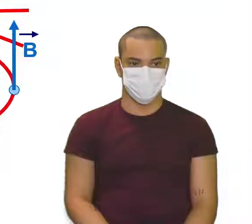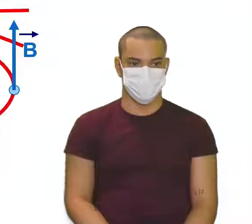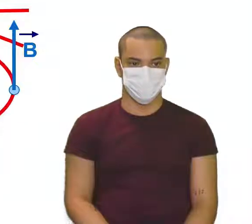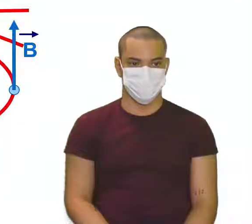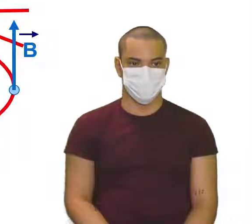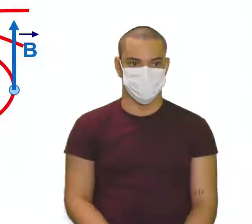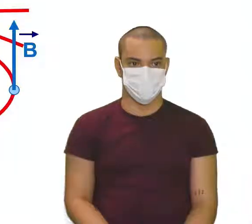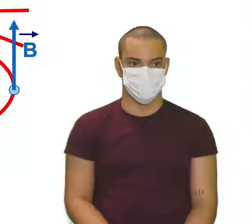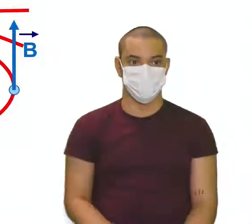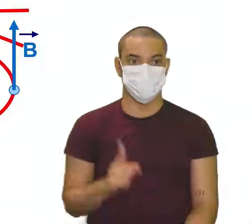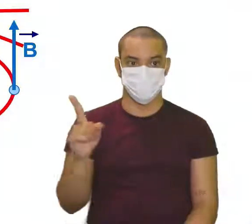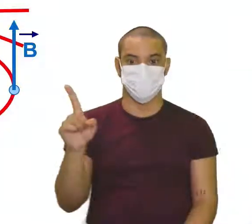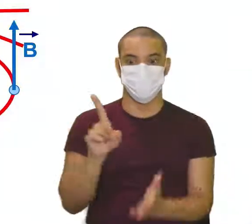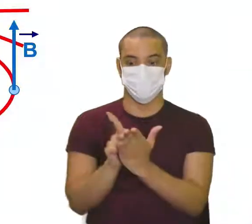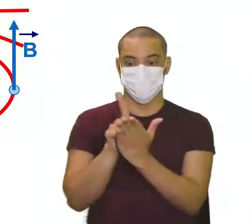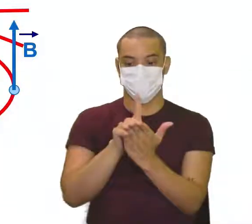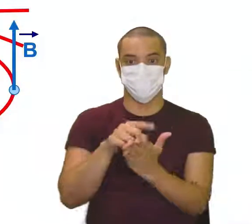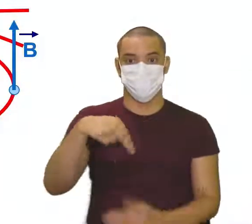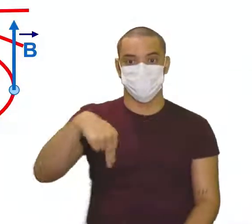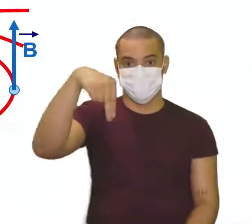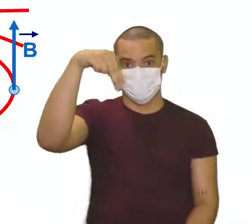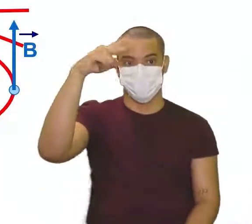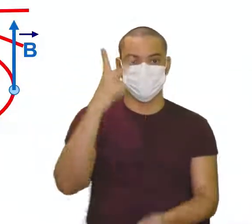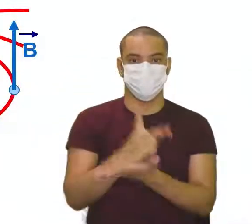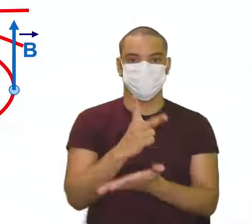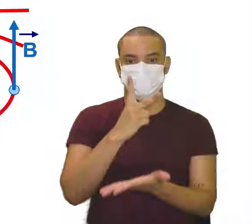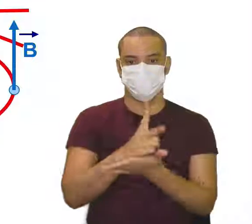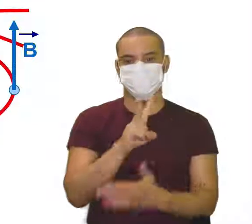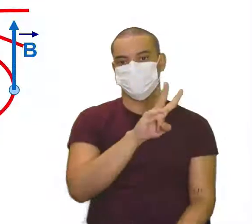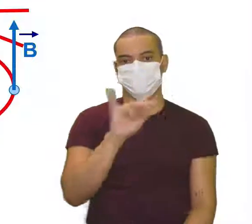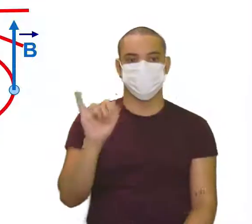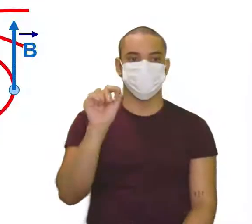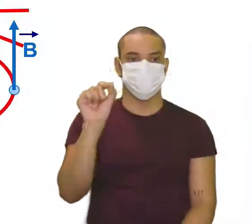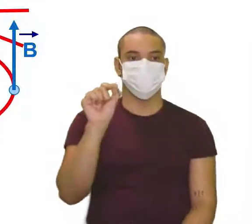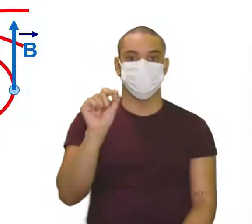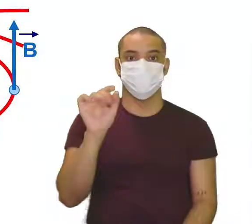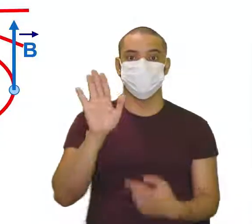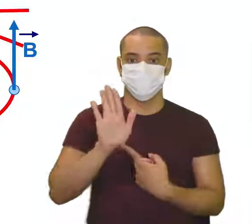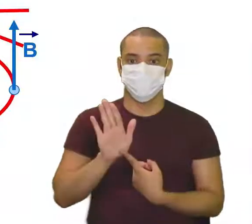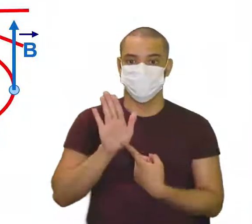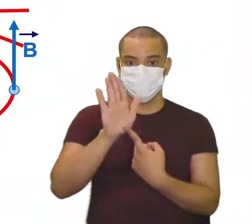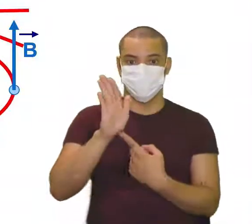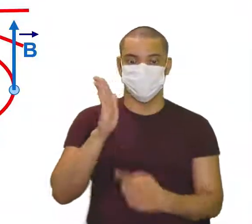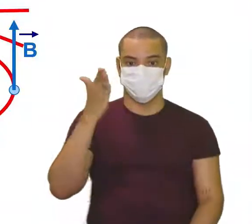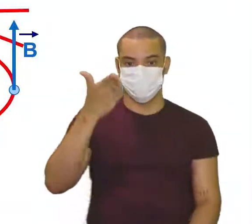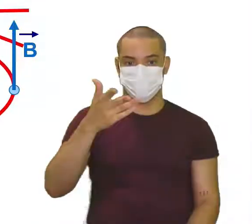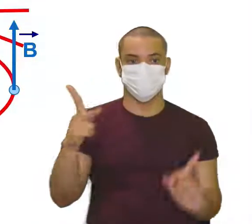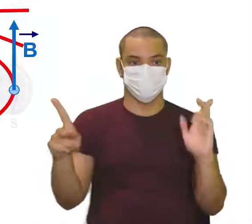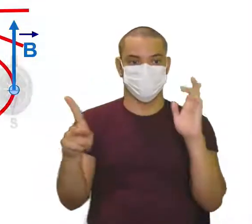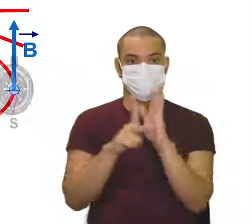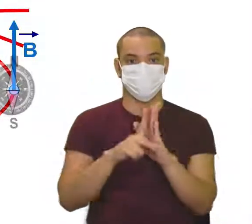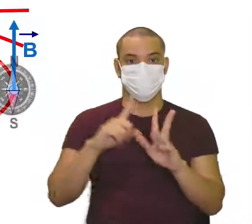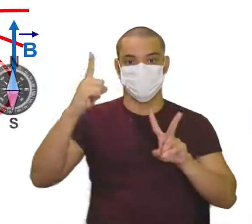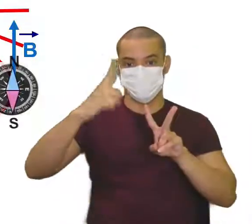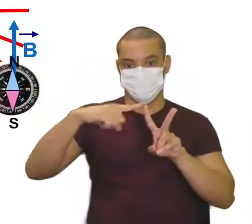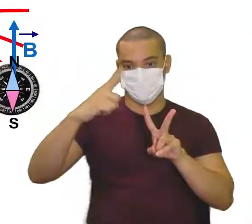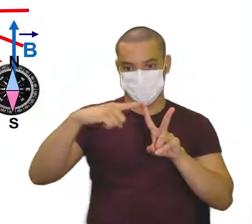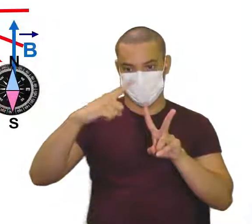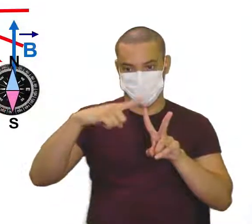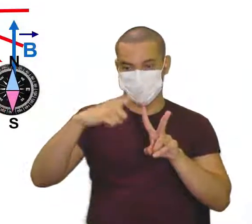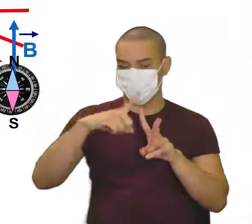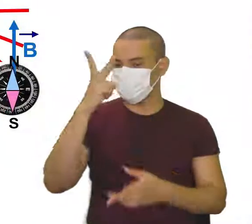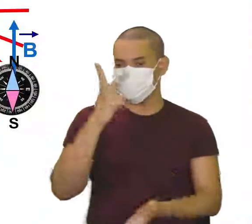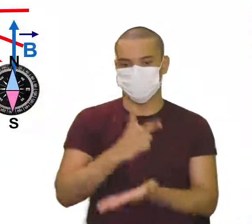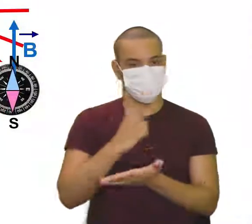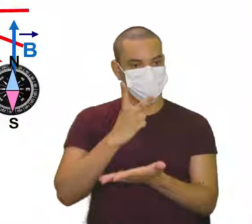ó, o polo norte da nossa bússola sempre vai apontar na direção desse vetor, tá,